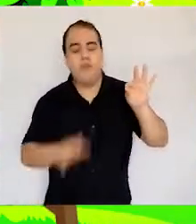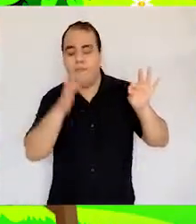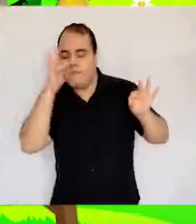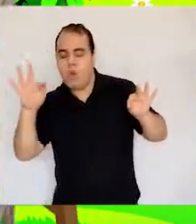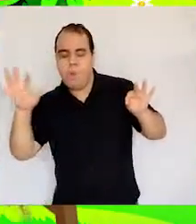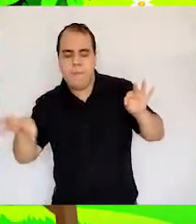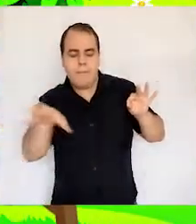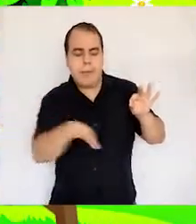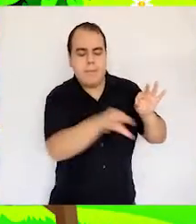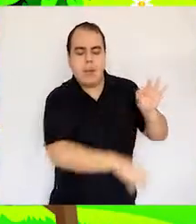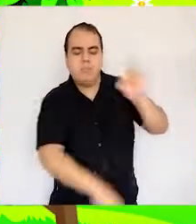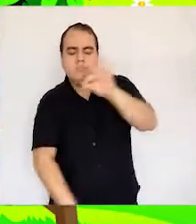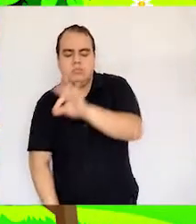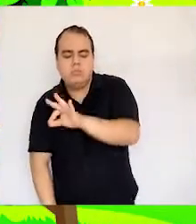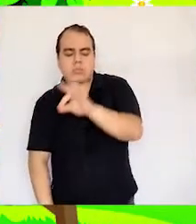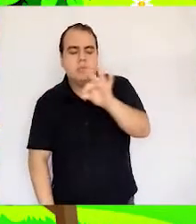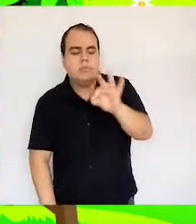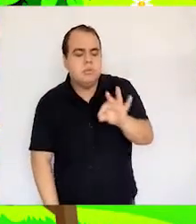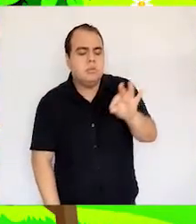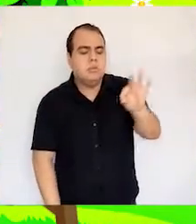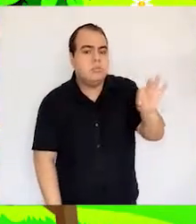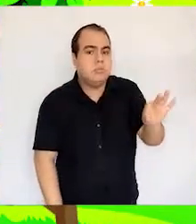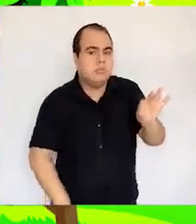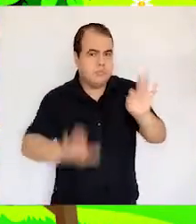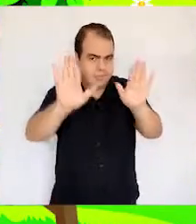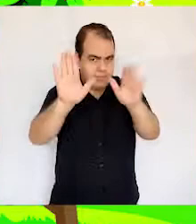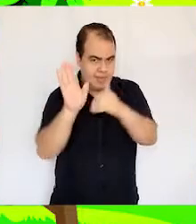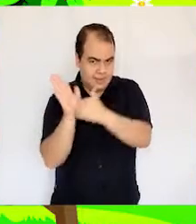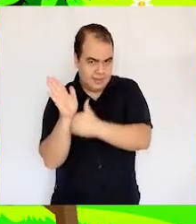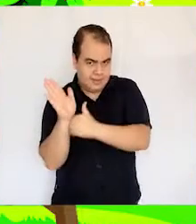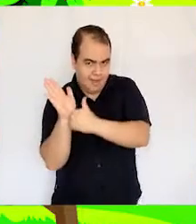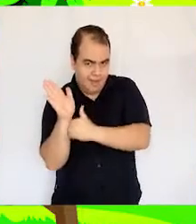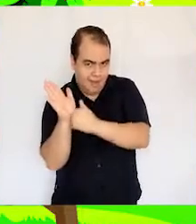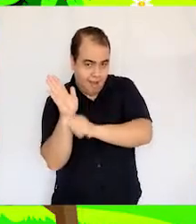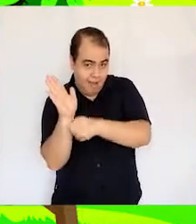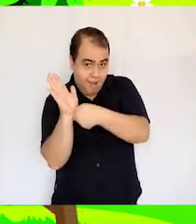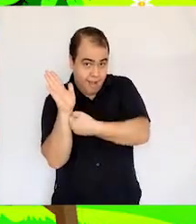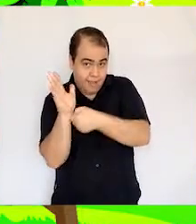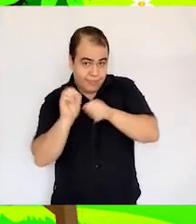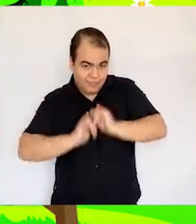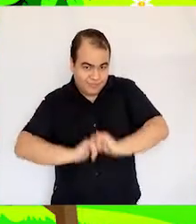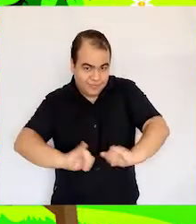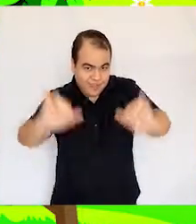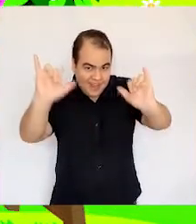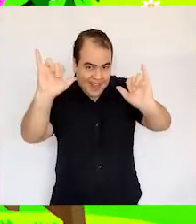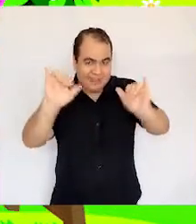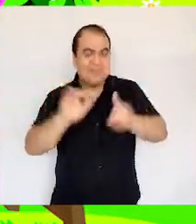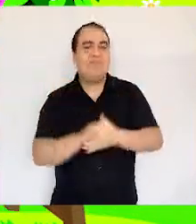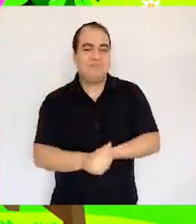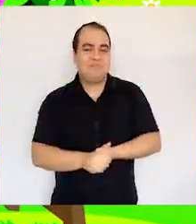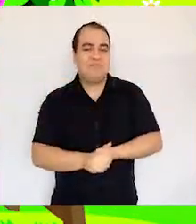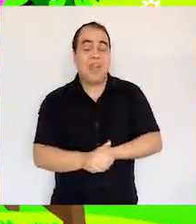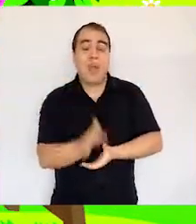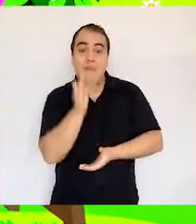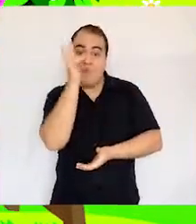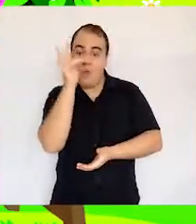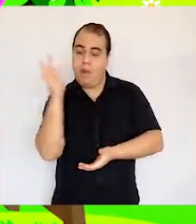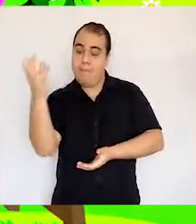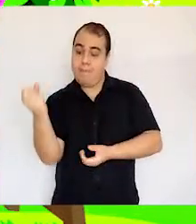pousando de flor em flor. Vou contar um segredo para vocês. As flores